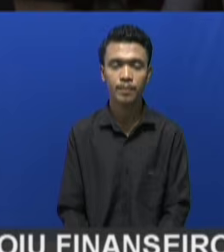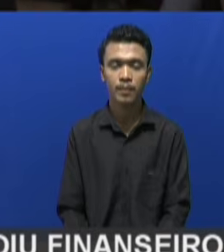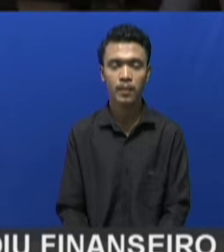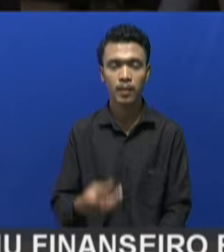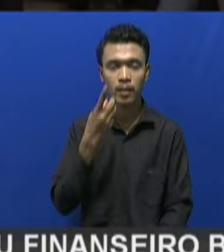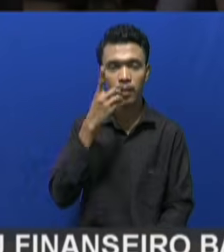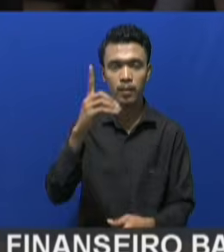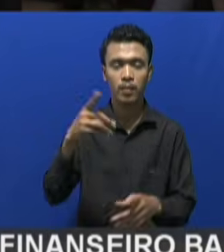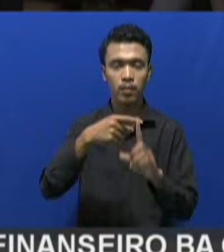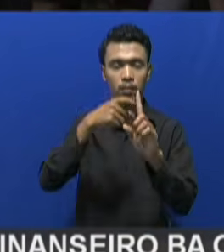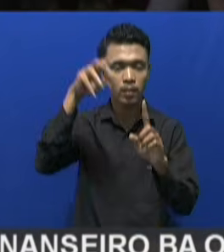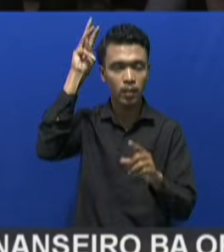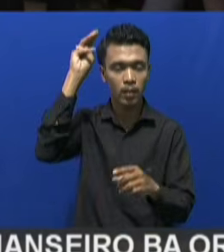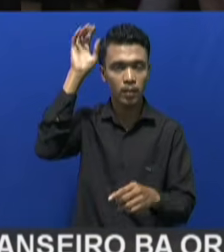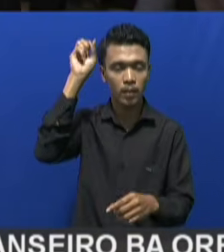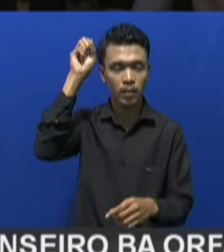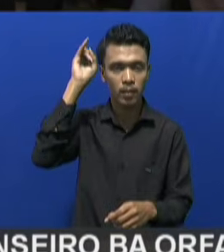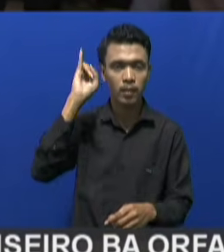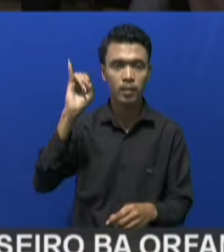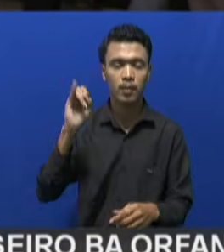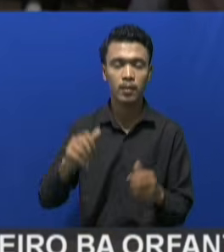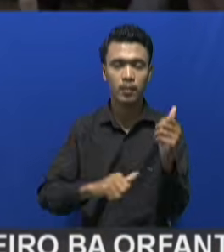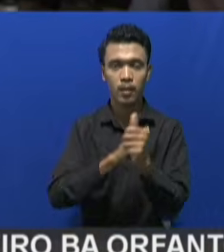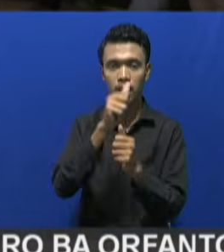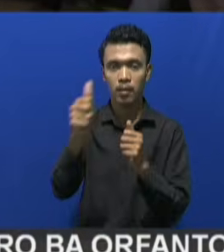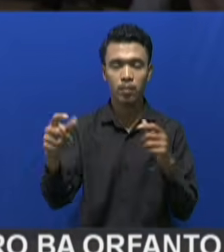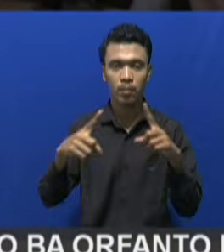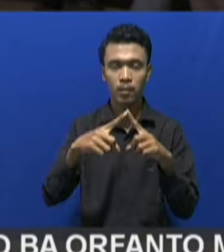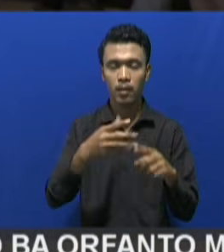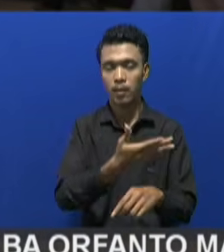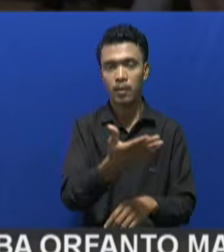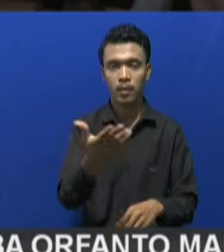Solidariedade Social no Inclusão a NEMA relata ona baita bochera